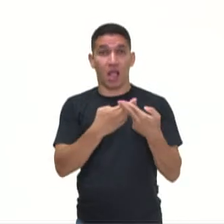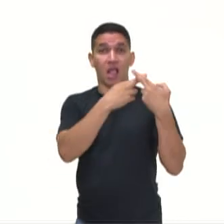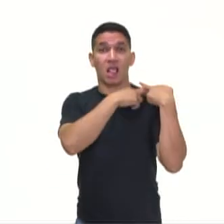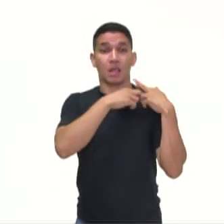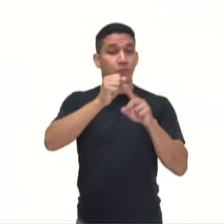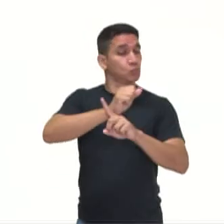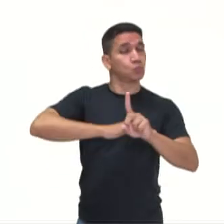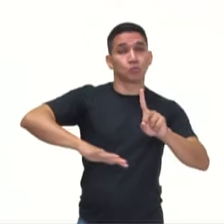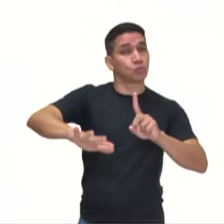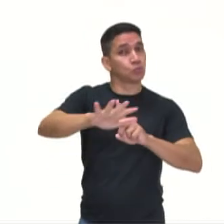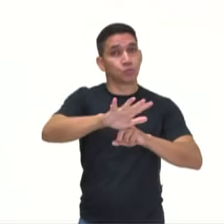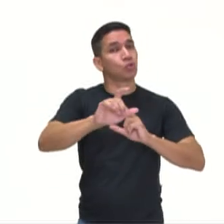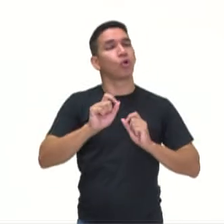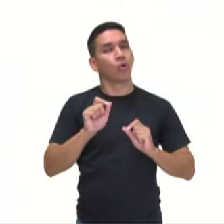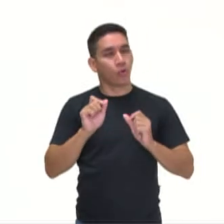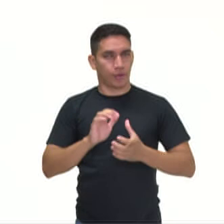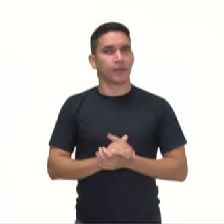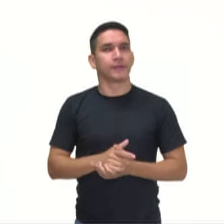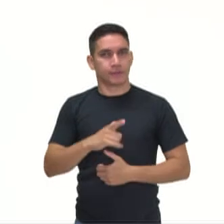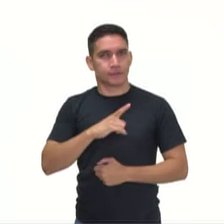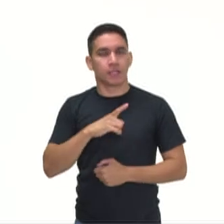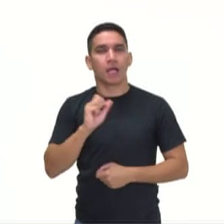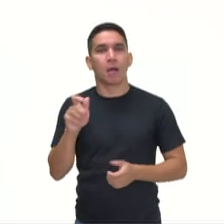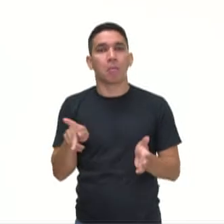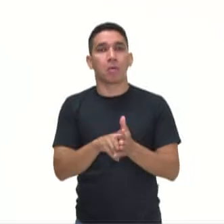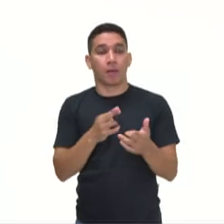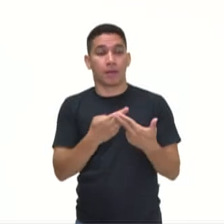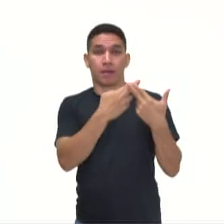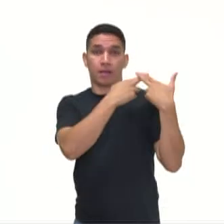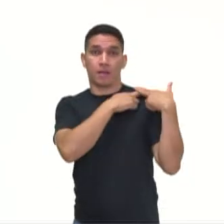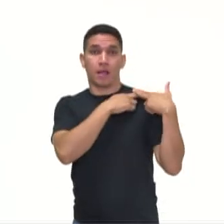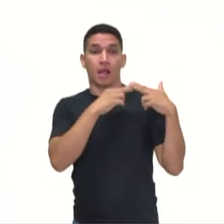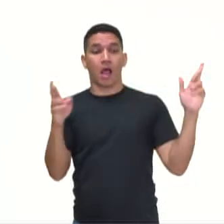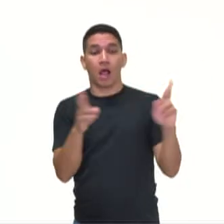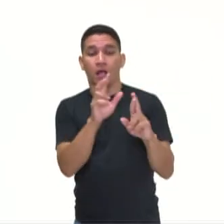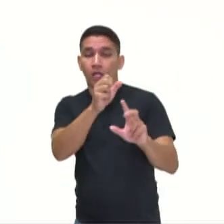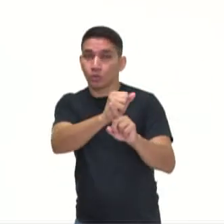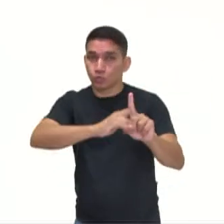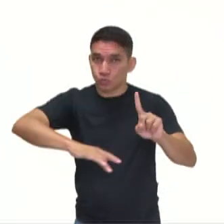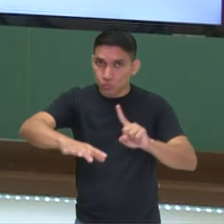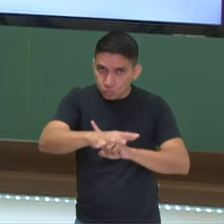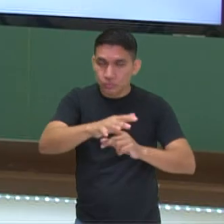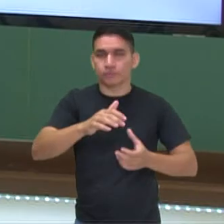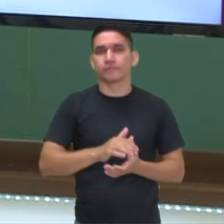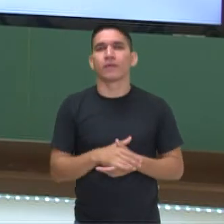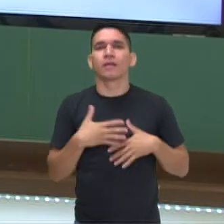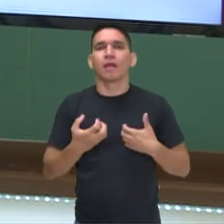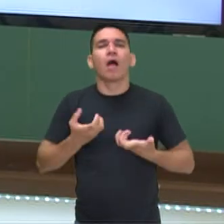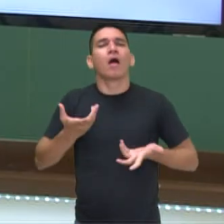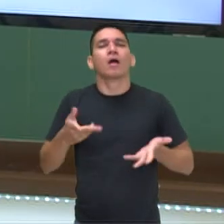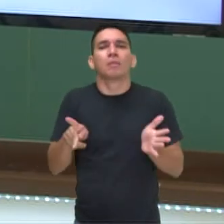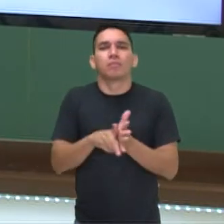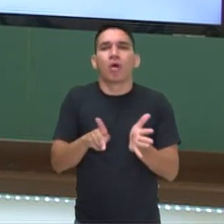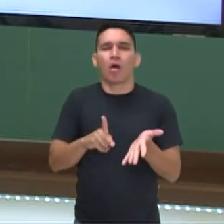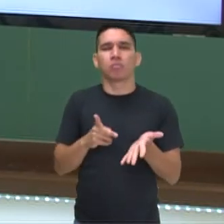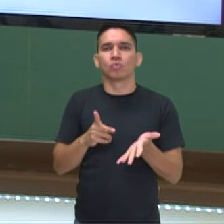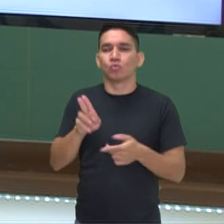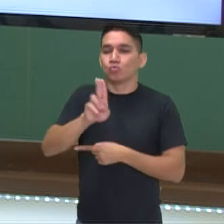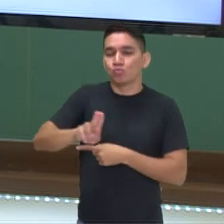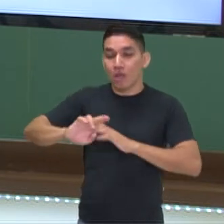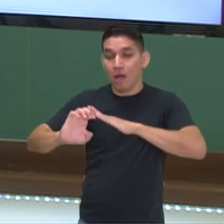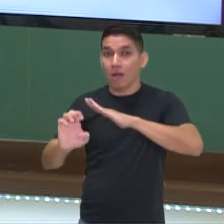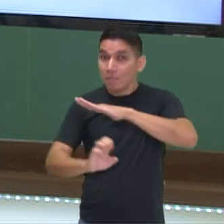responsabilidade social, né? Essa responsabilidade com relação à sociedade. Então uma expressão utilizada por empresas,